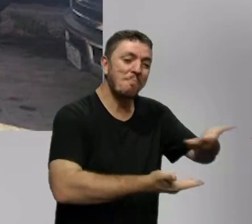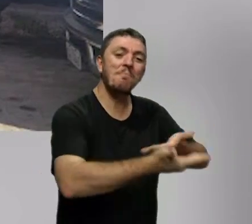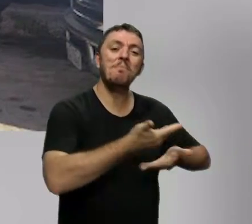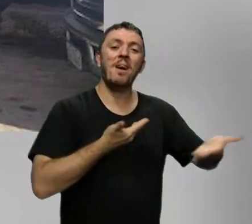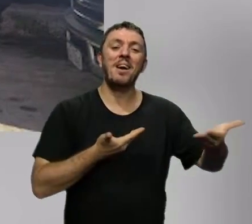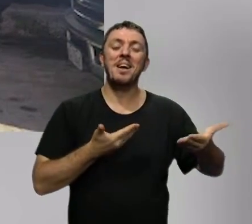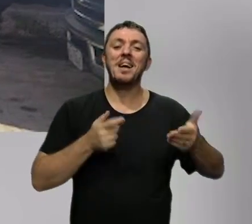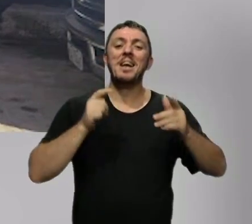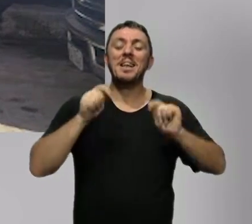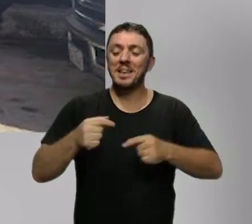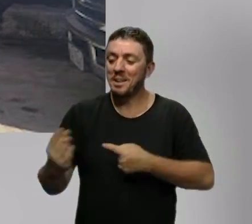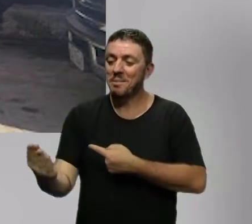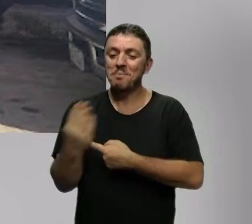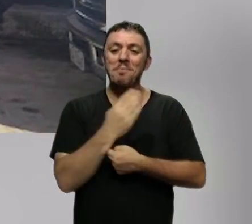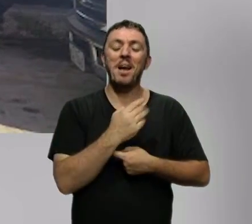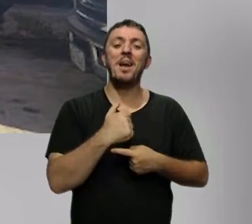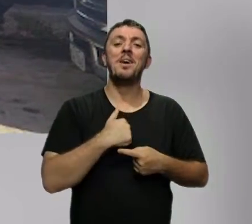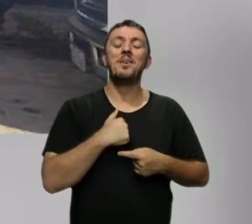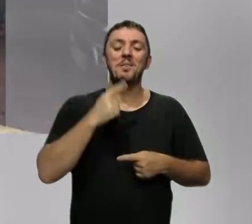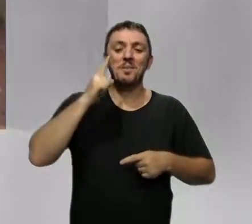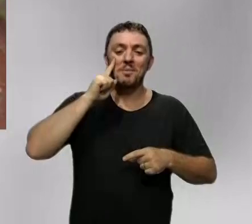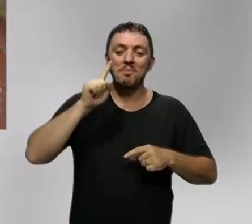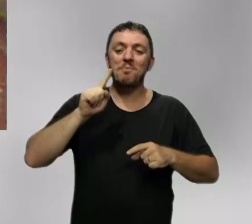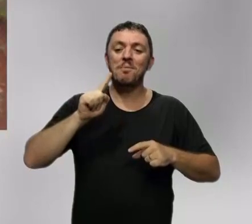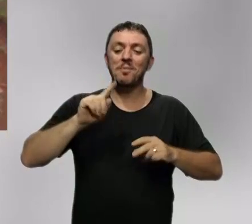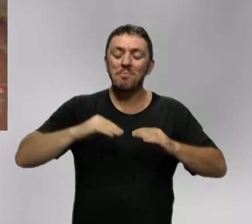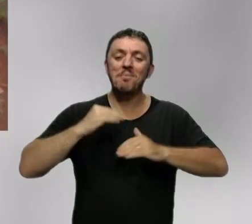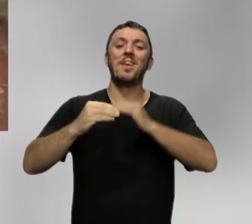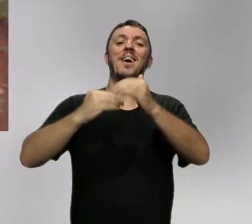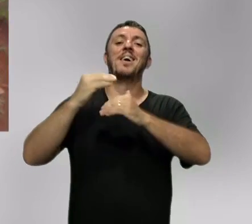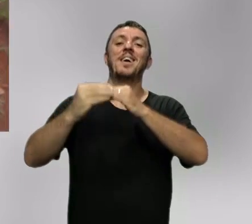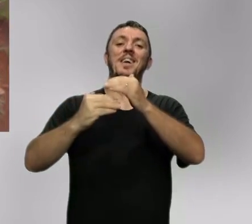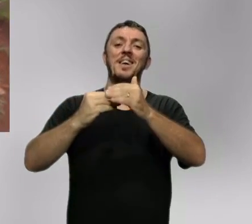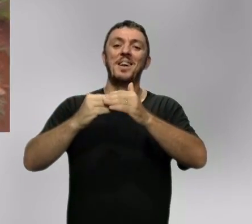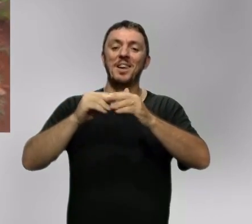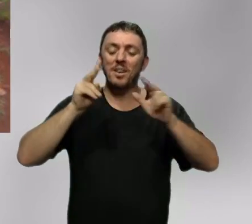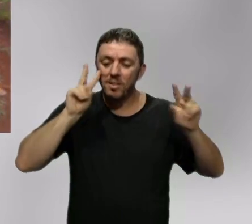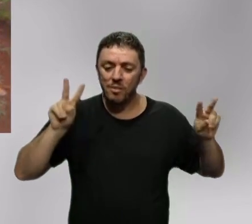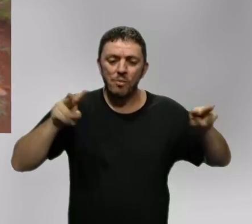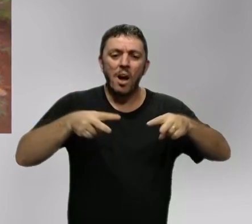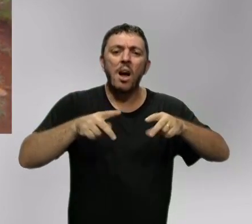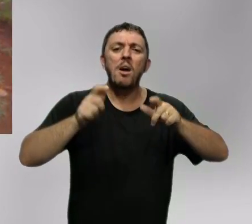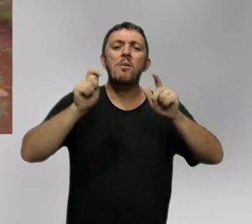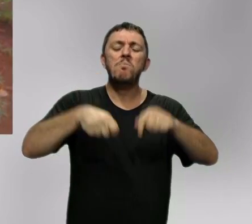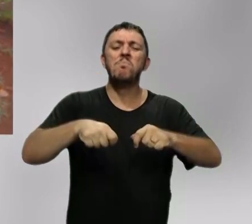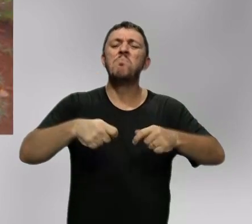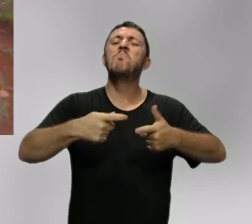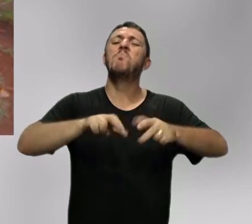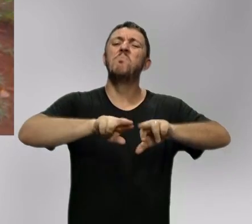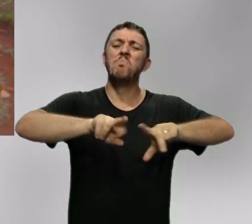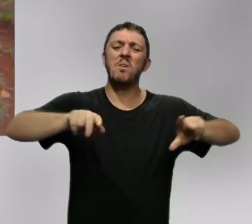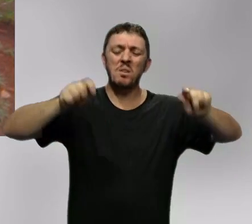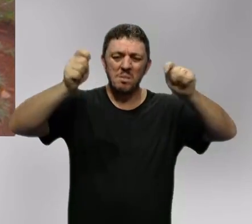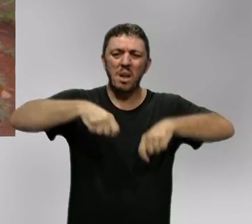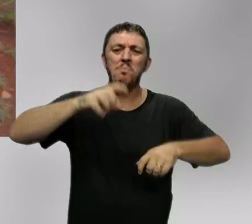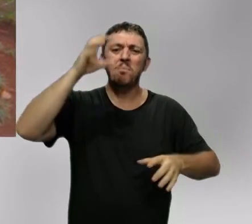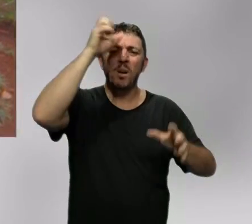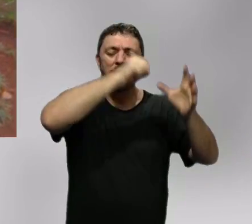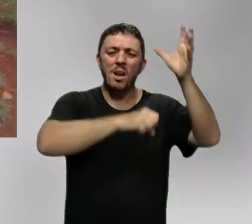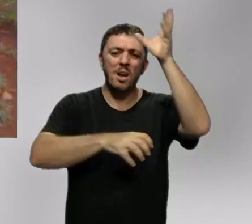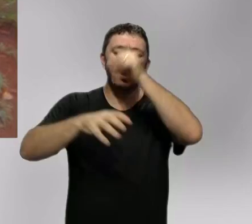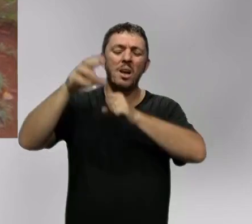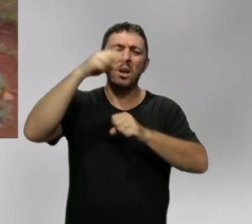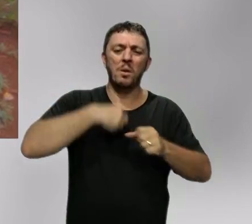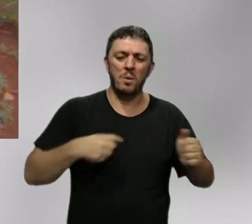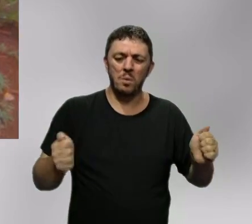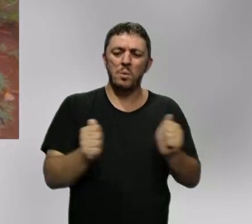outras formas, não só o nosso olhar e nossas ideias. Consegui ver várias possibilidades de aprendizagem através do meu olhar e dos